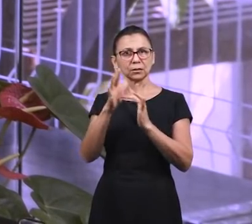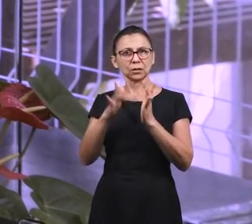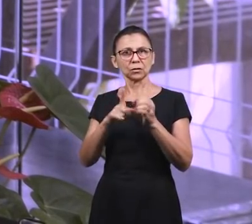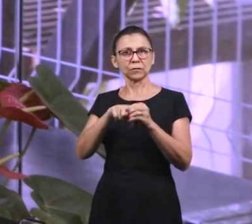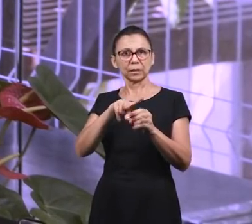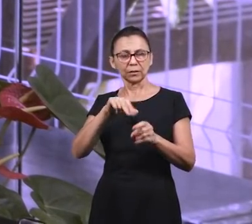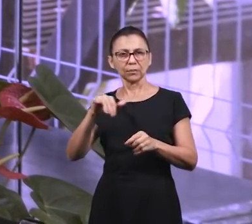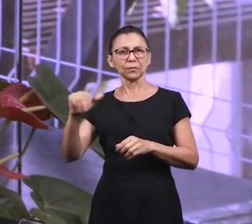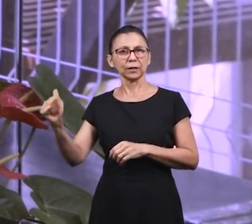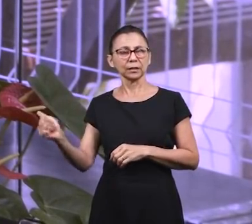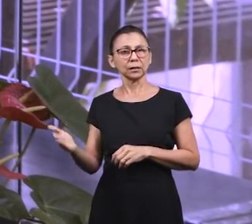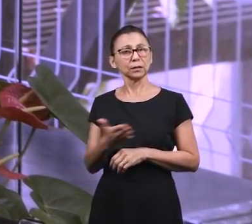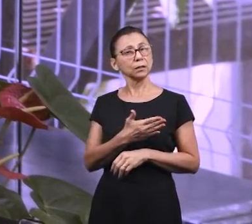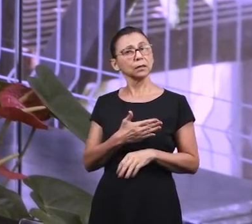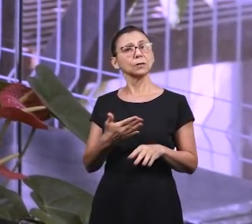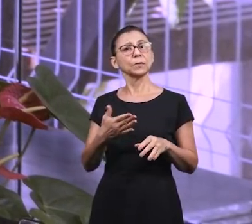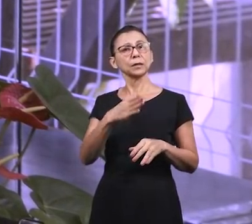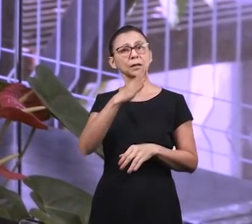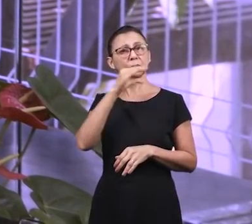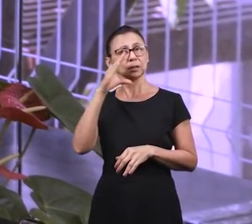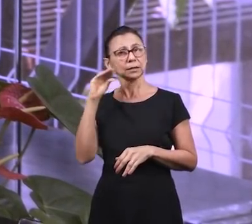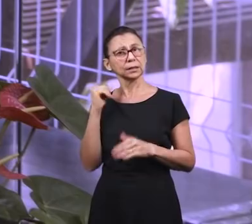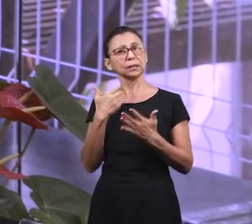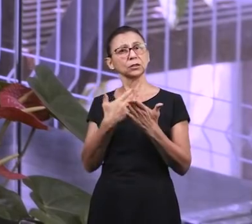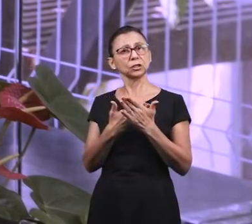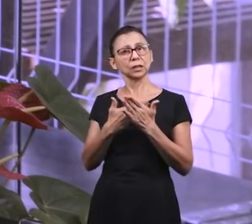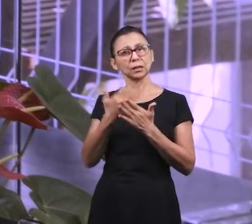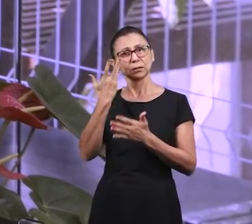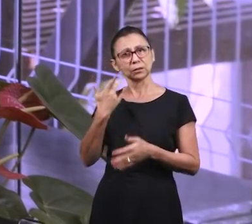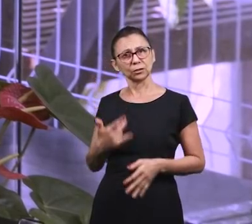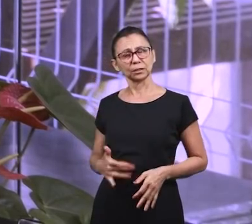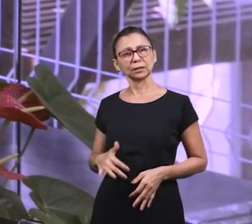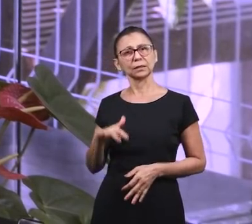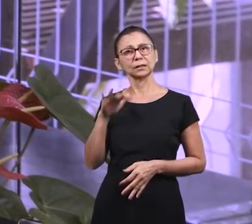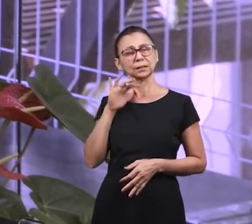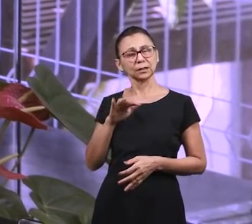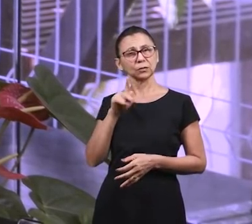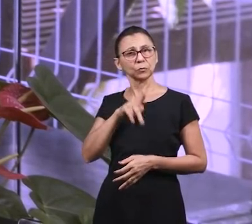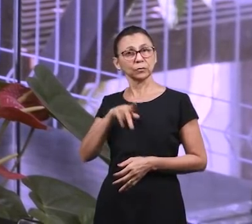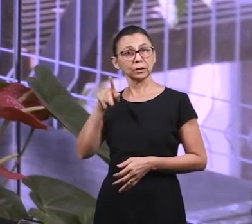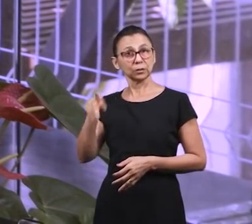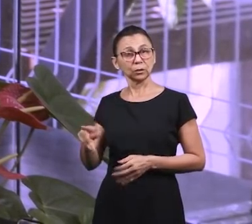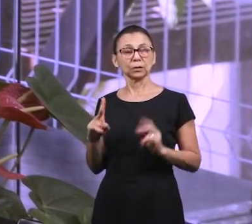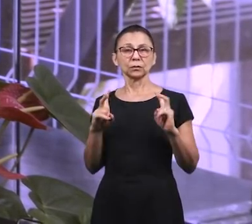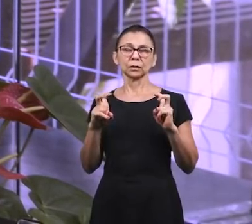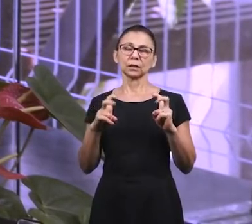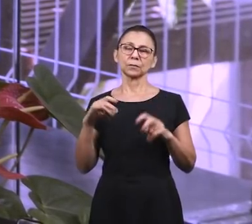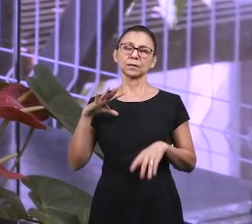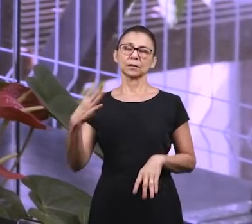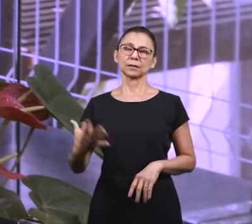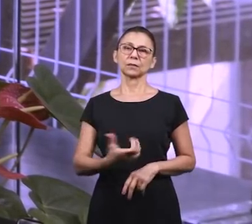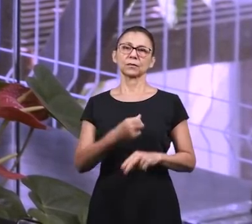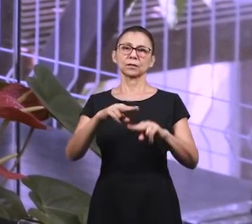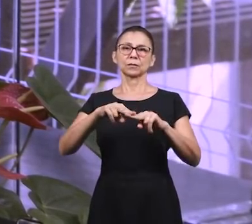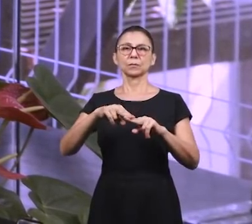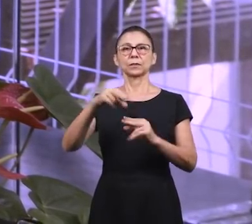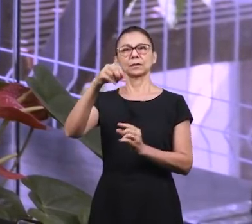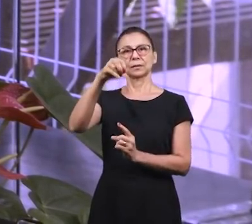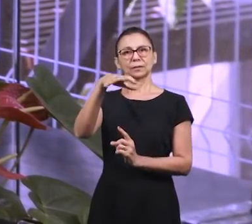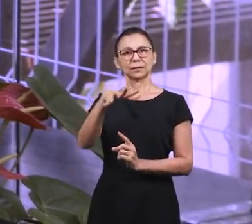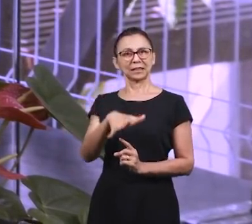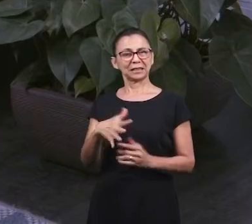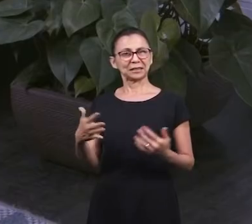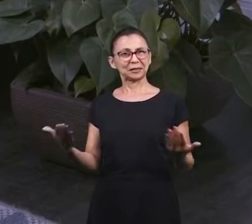para as crianças, intermediários e adolescentes, a professora Sara Azuri falará sobre o tema A Salvação é pela